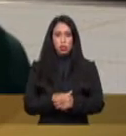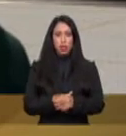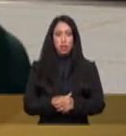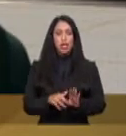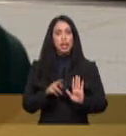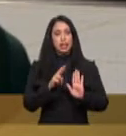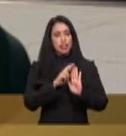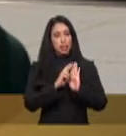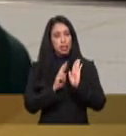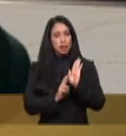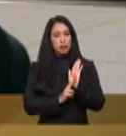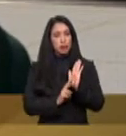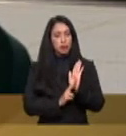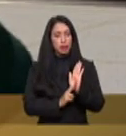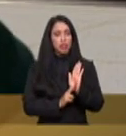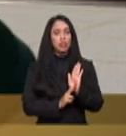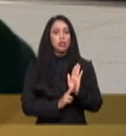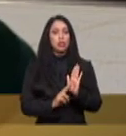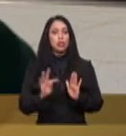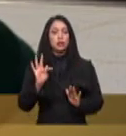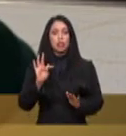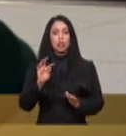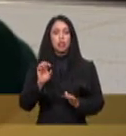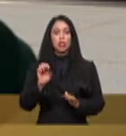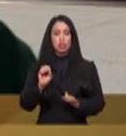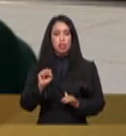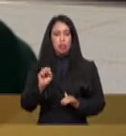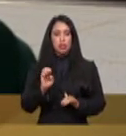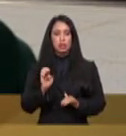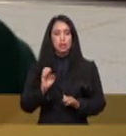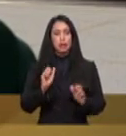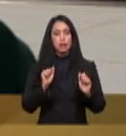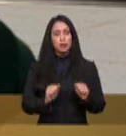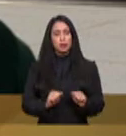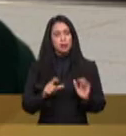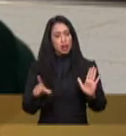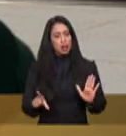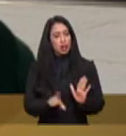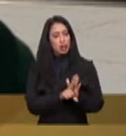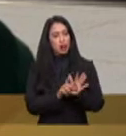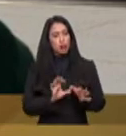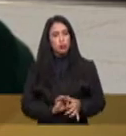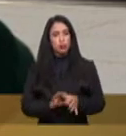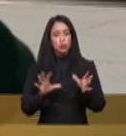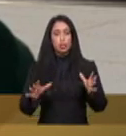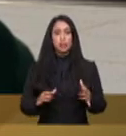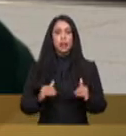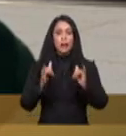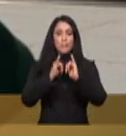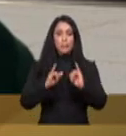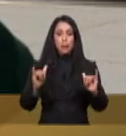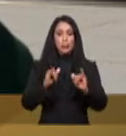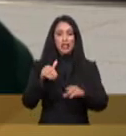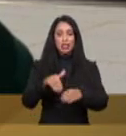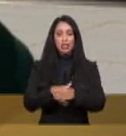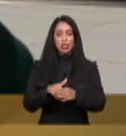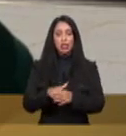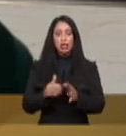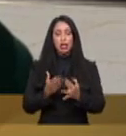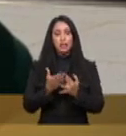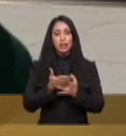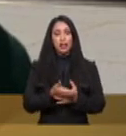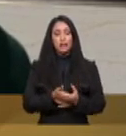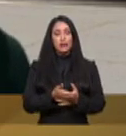da regulamentação do TSE vigente, podemos concluir que a legislação autoriza a realização de propaganda eleitoral por meio de contratação